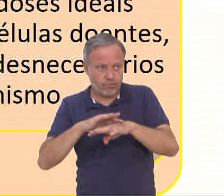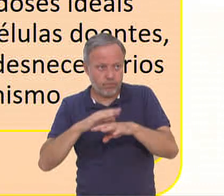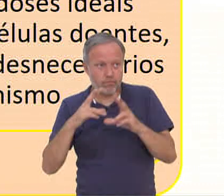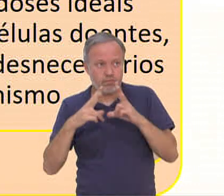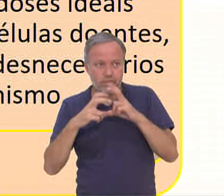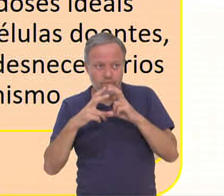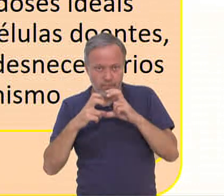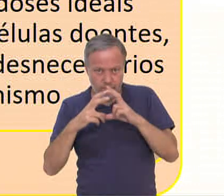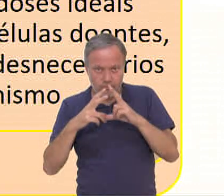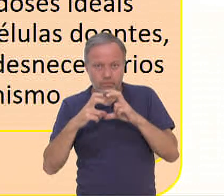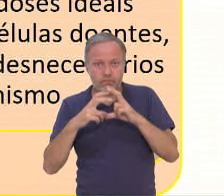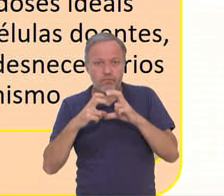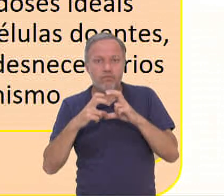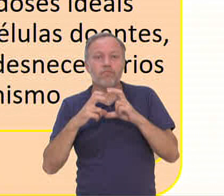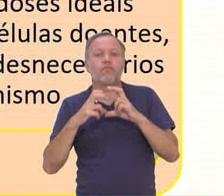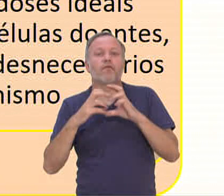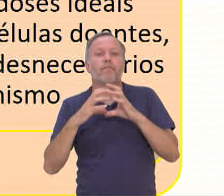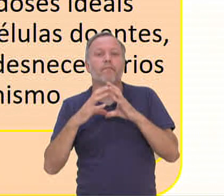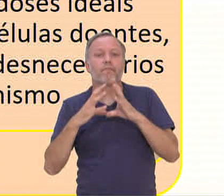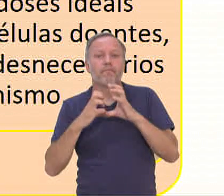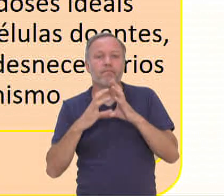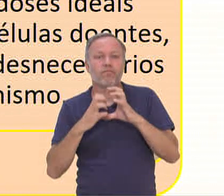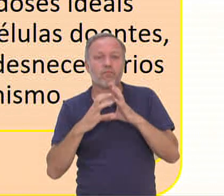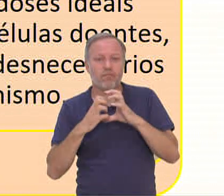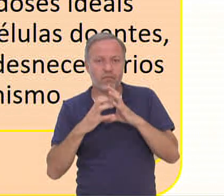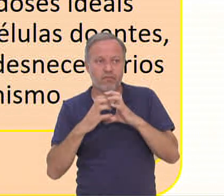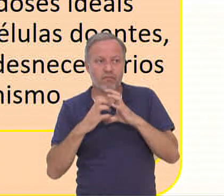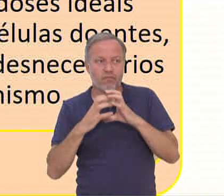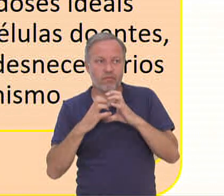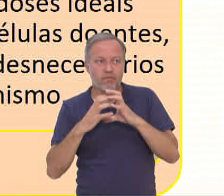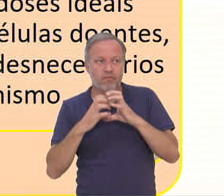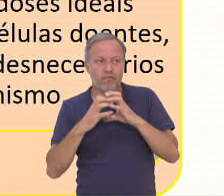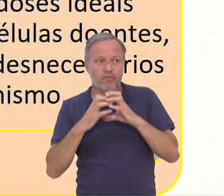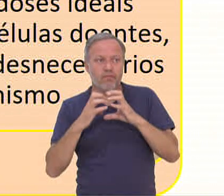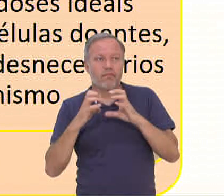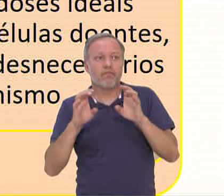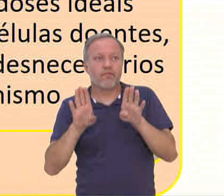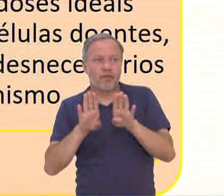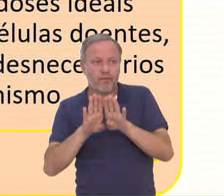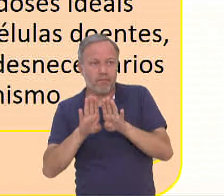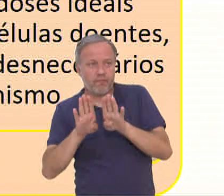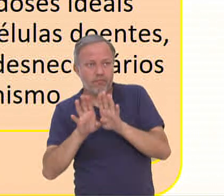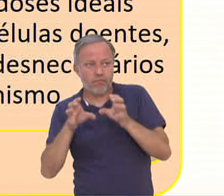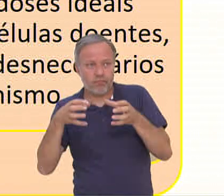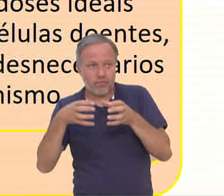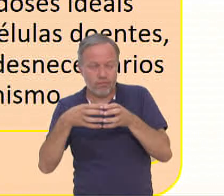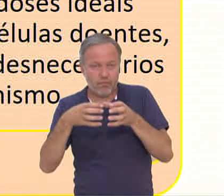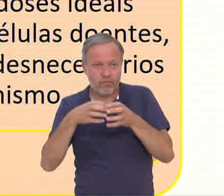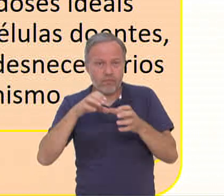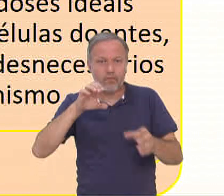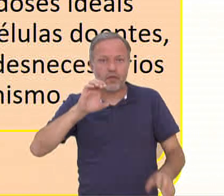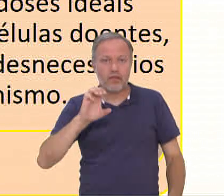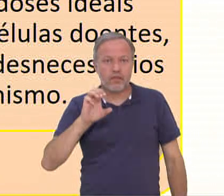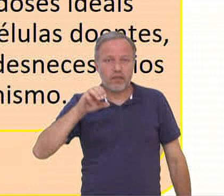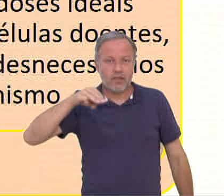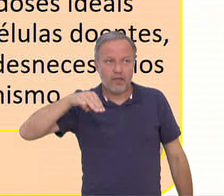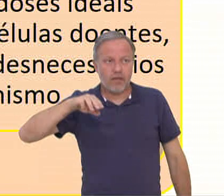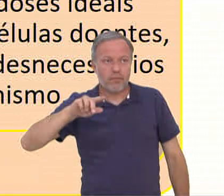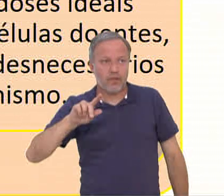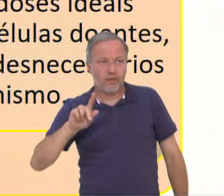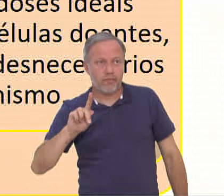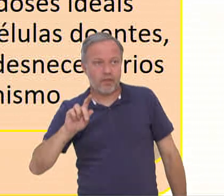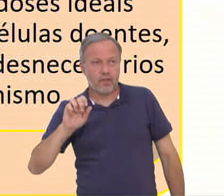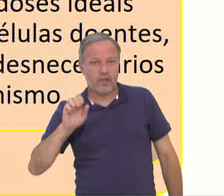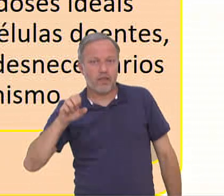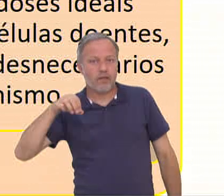bactérias usando nanopartículas. Um grupo do CNPEM, Centro Nacional de Pesquisa em Energia